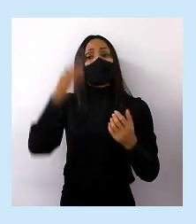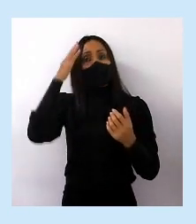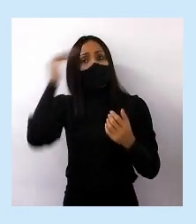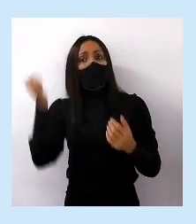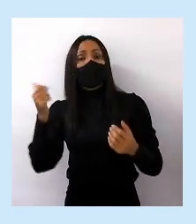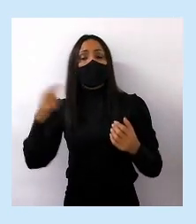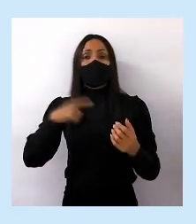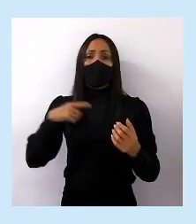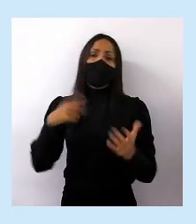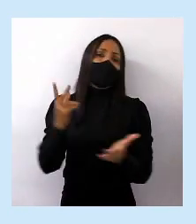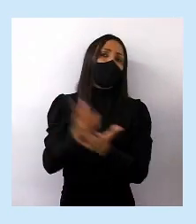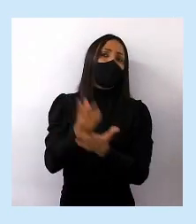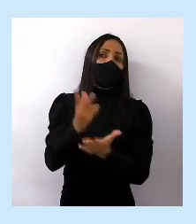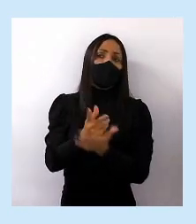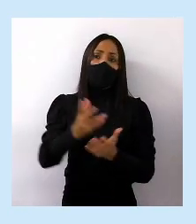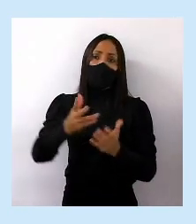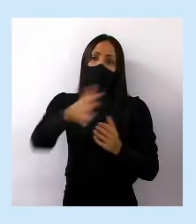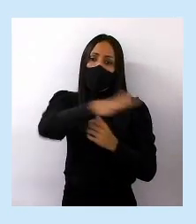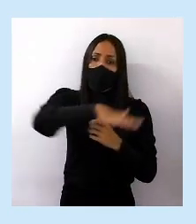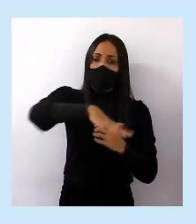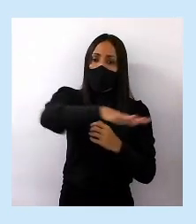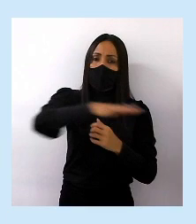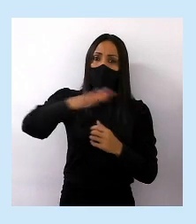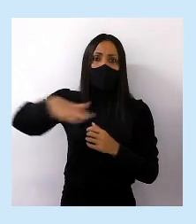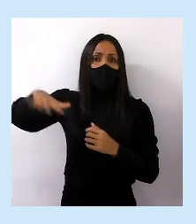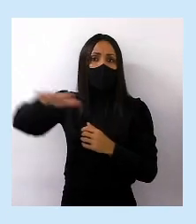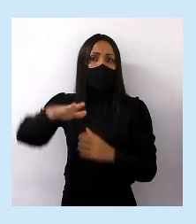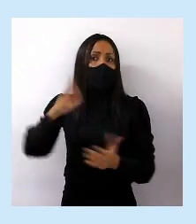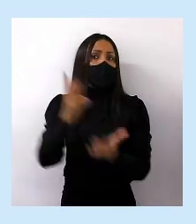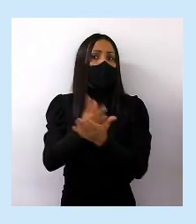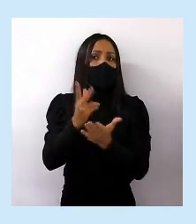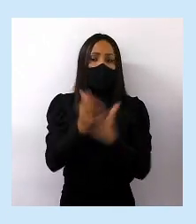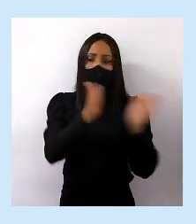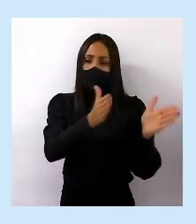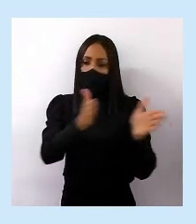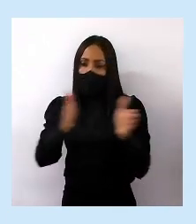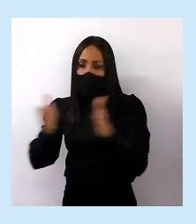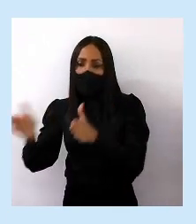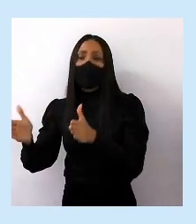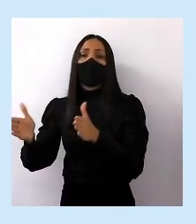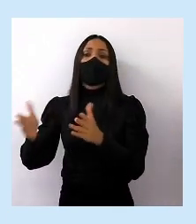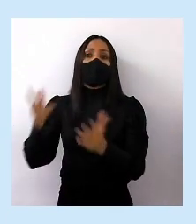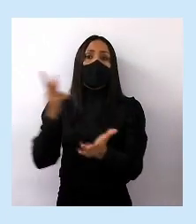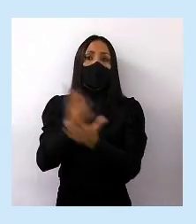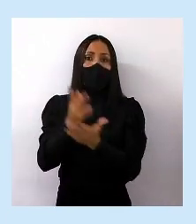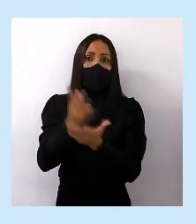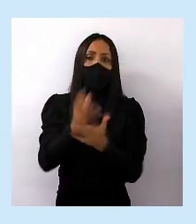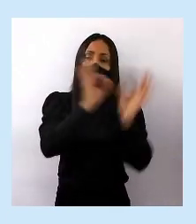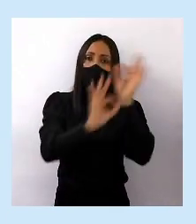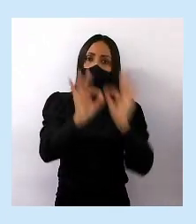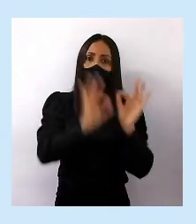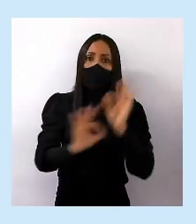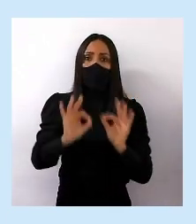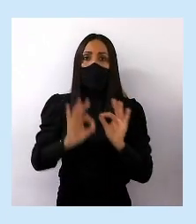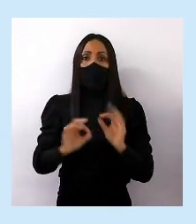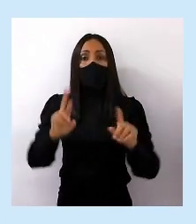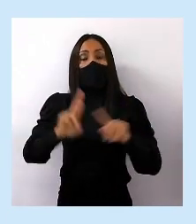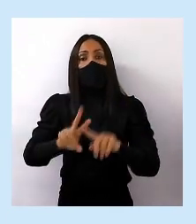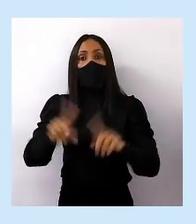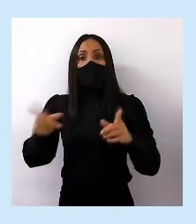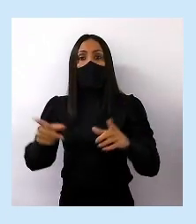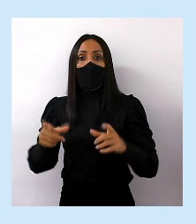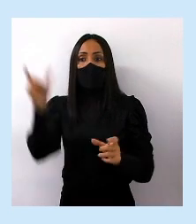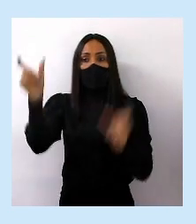autores da mesma área, com o mesmo momento histórico, no mesmo momento de produção, mas com estilos individuais e